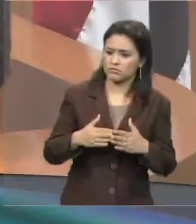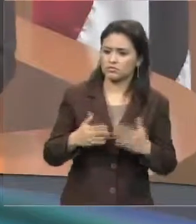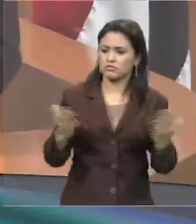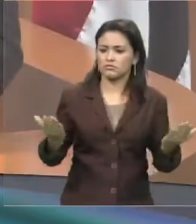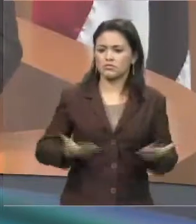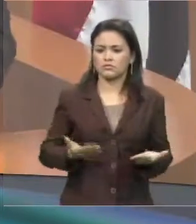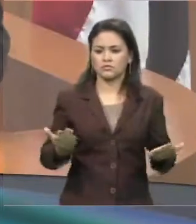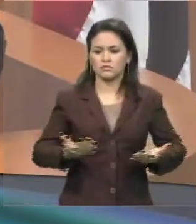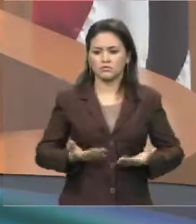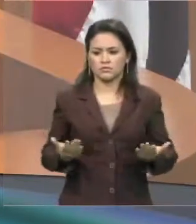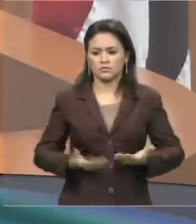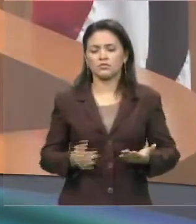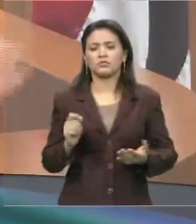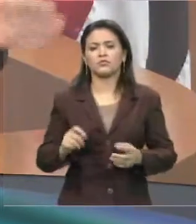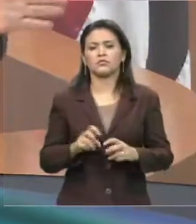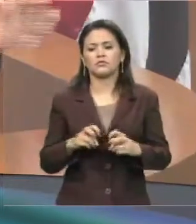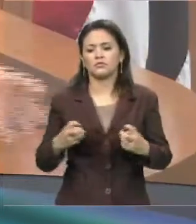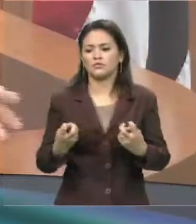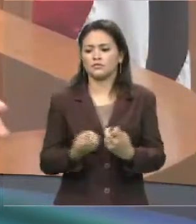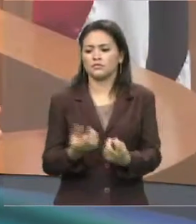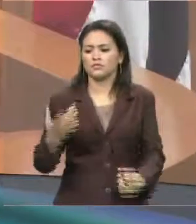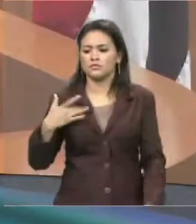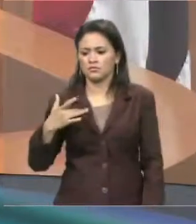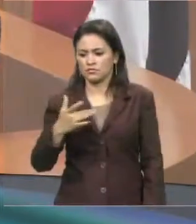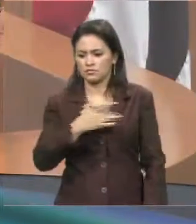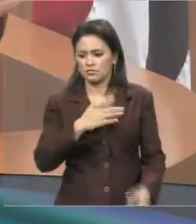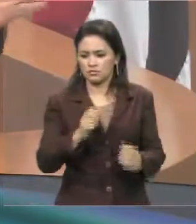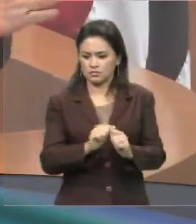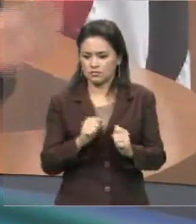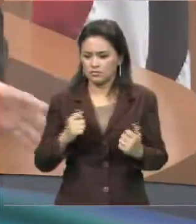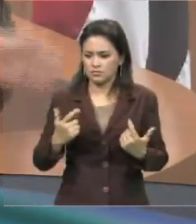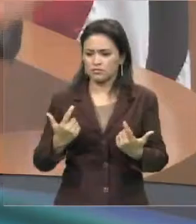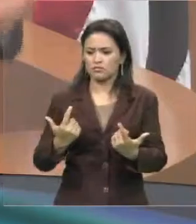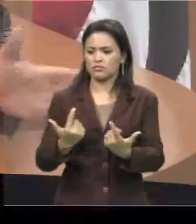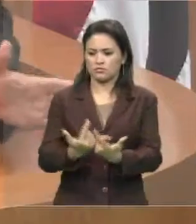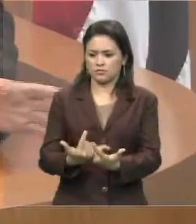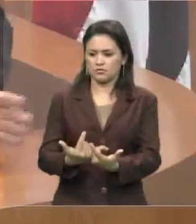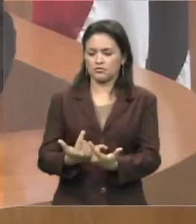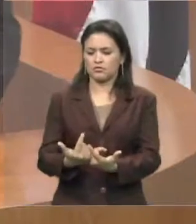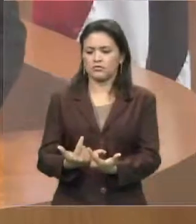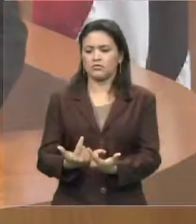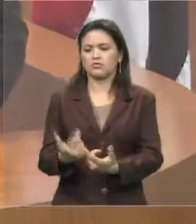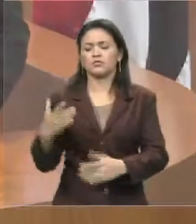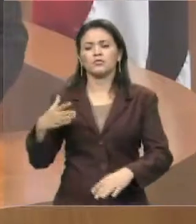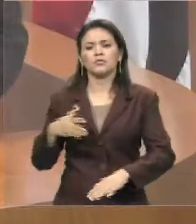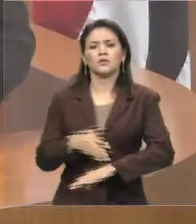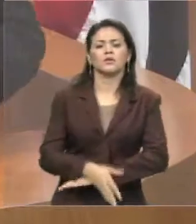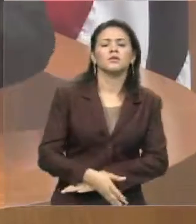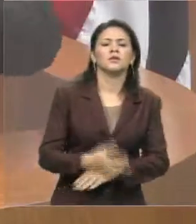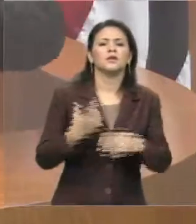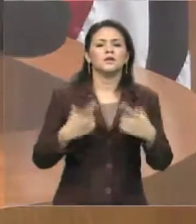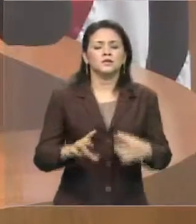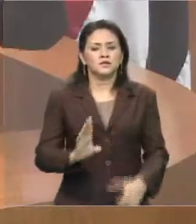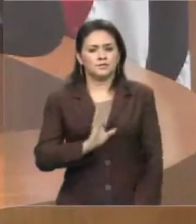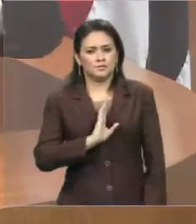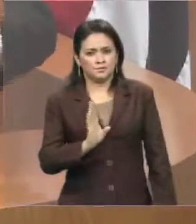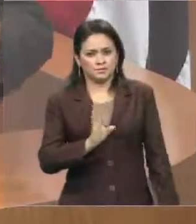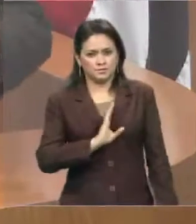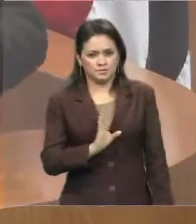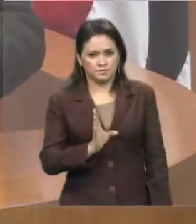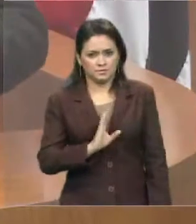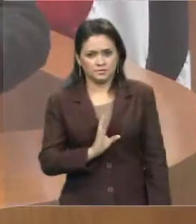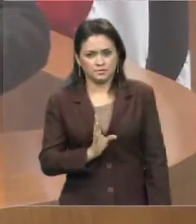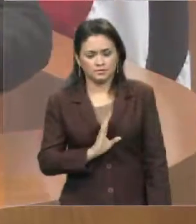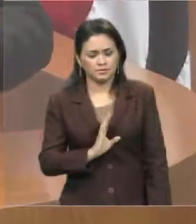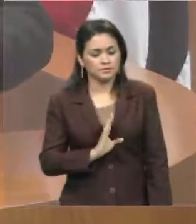momento, para que a Comissão de Saúde da Assembleia faça uma visita à cidade de Bacabal para tomar